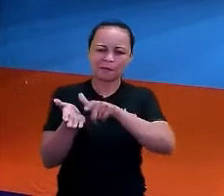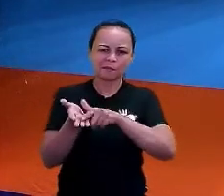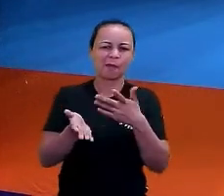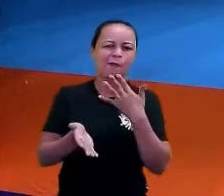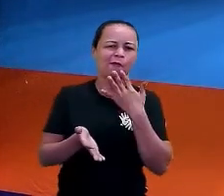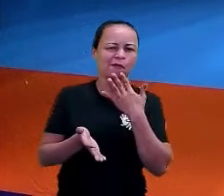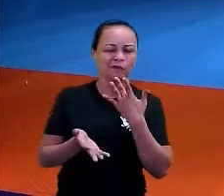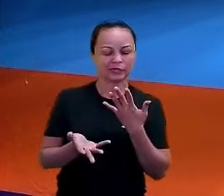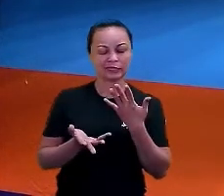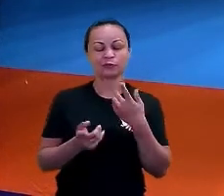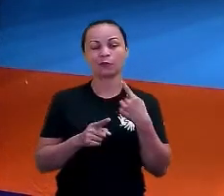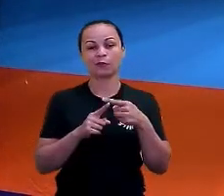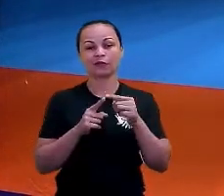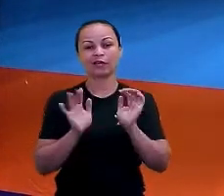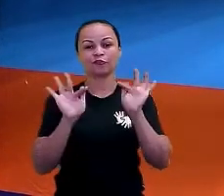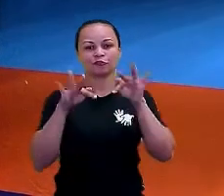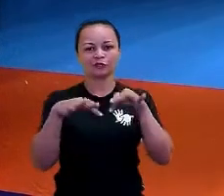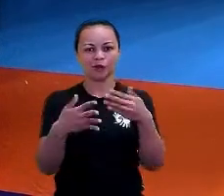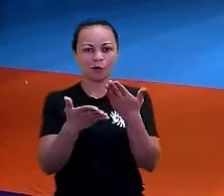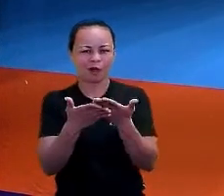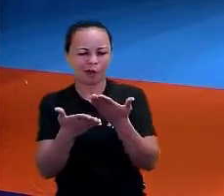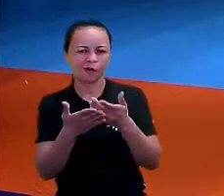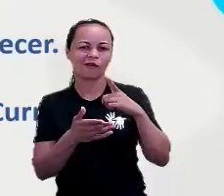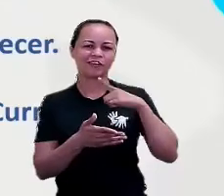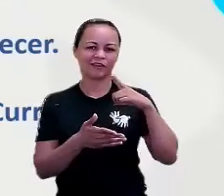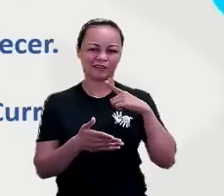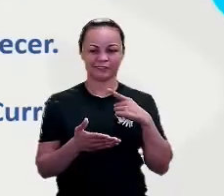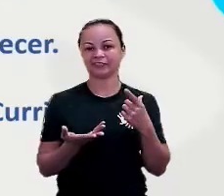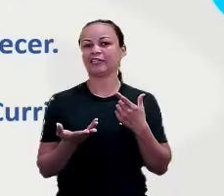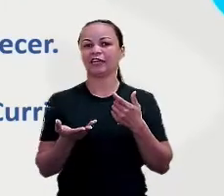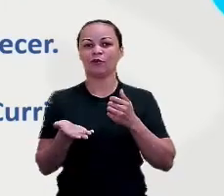bem legal no final. Vamos lá?